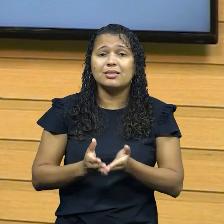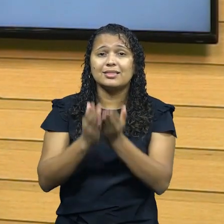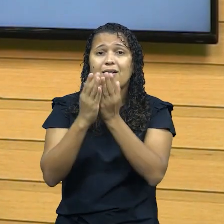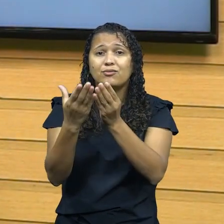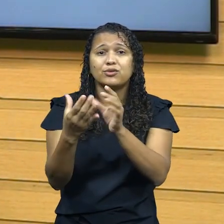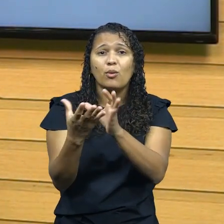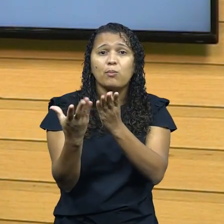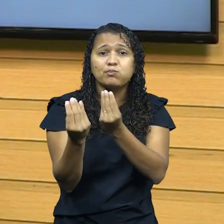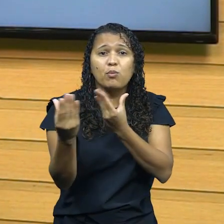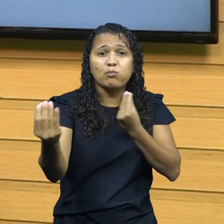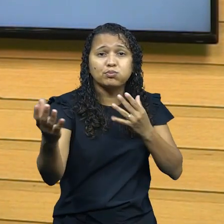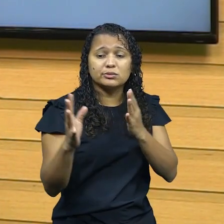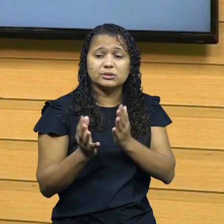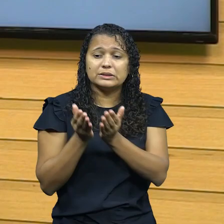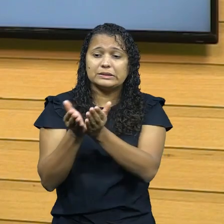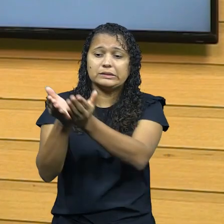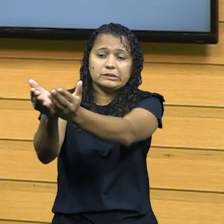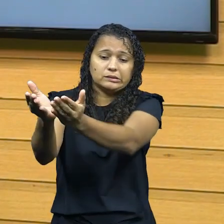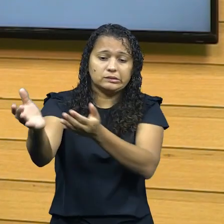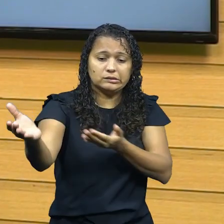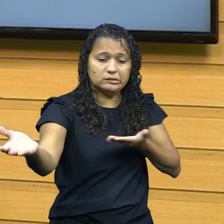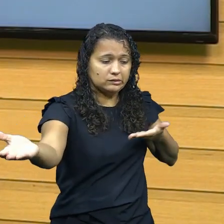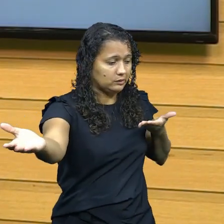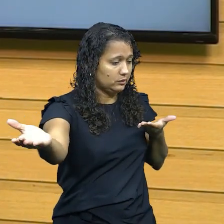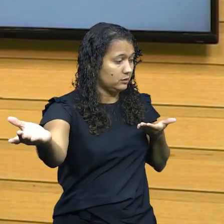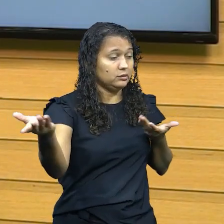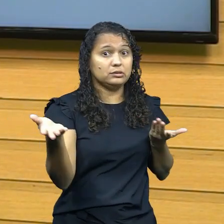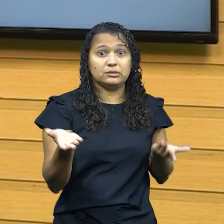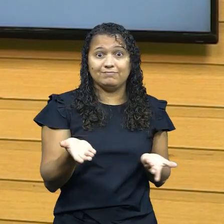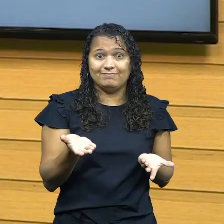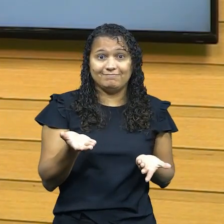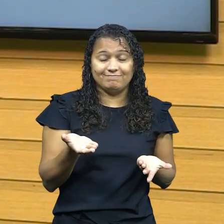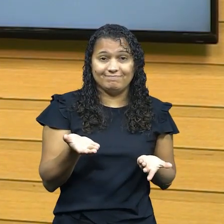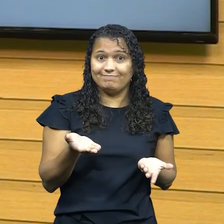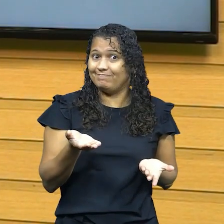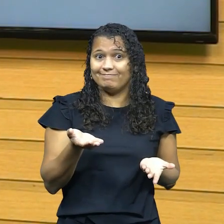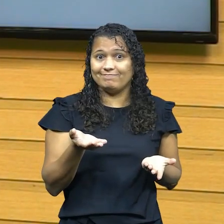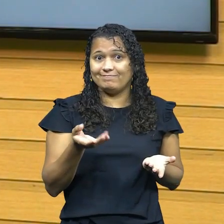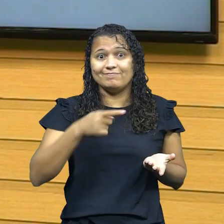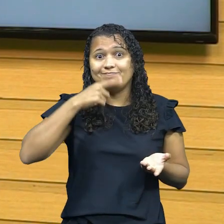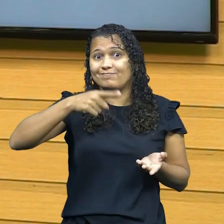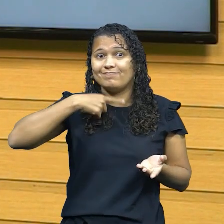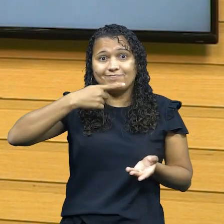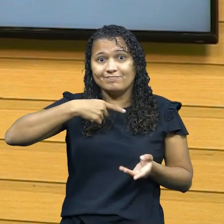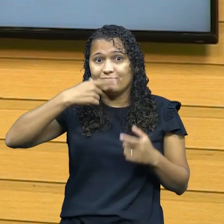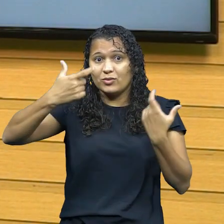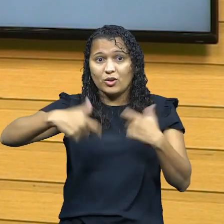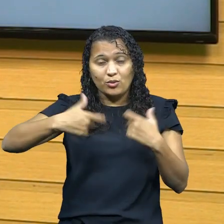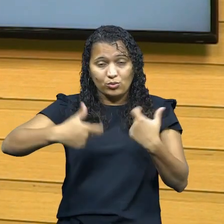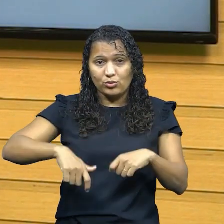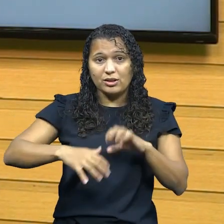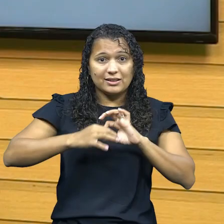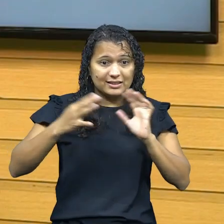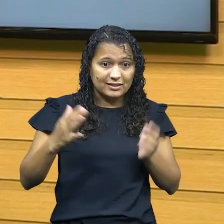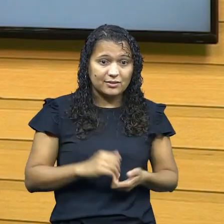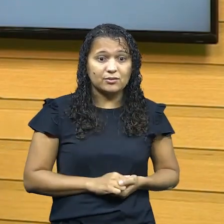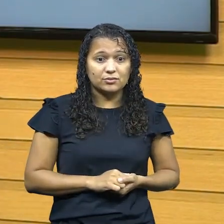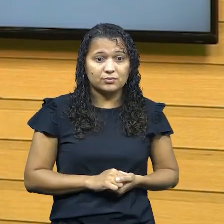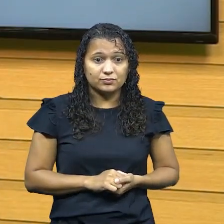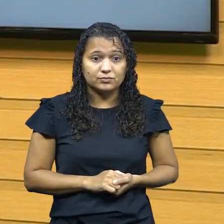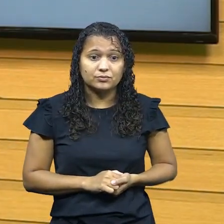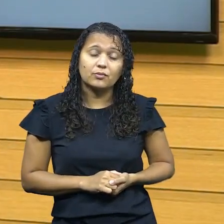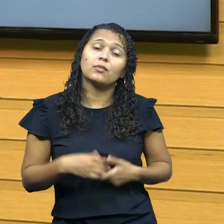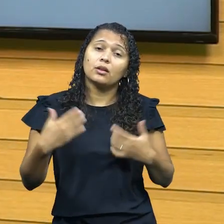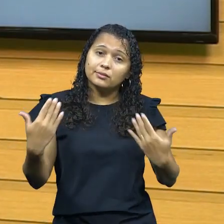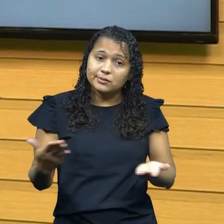navios atracados fazendo o seu embarque, o seu desembarque. Então, não tem berços de atracação disponíveis. Então,